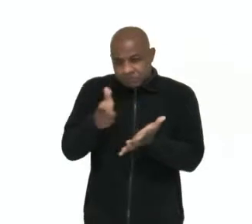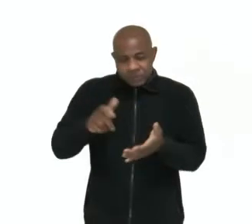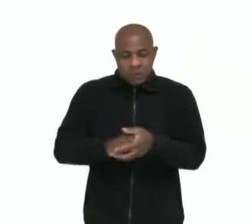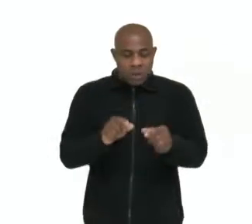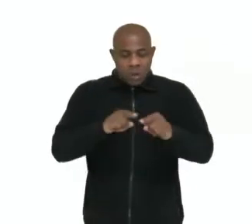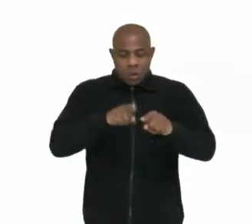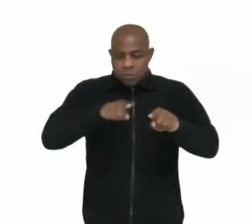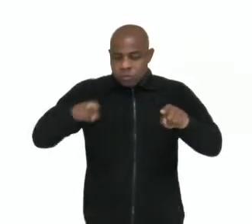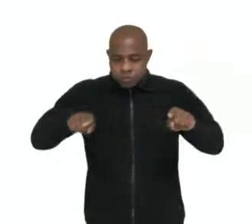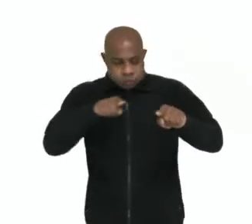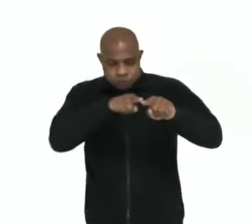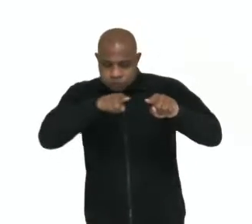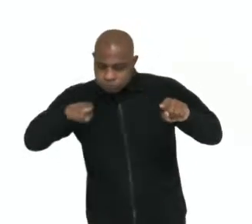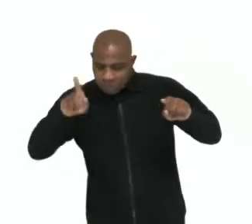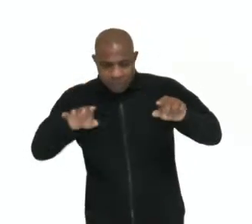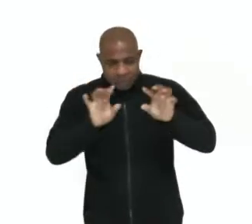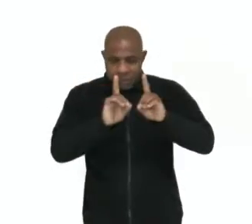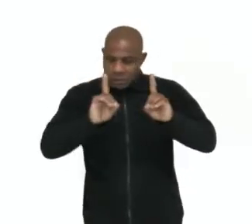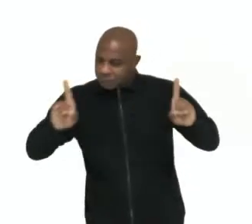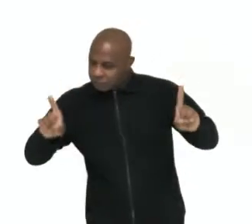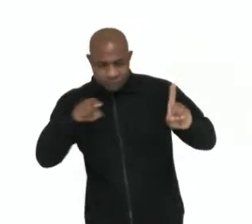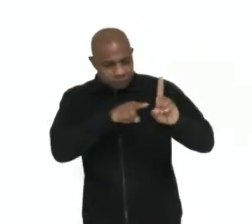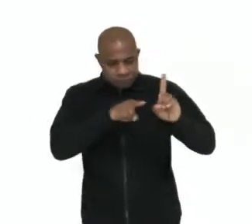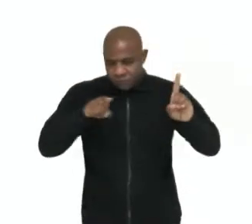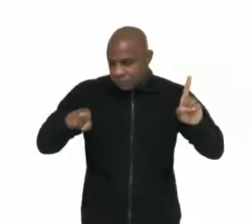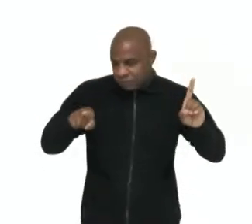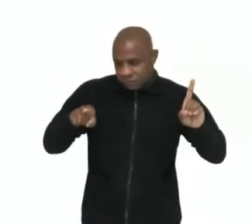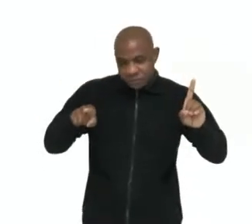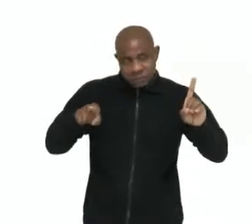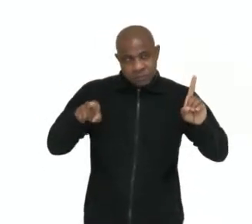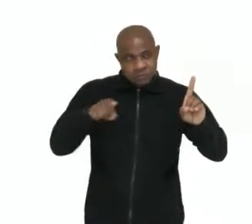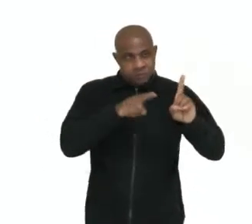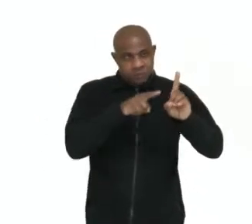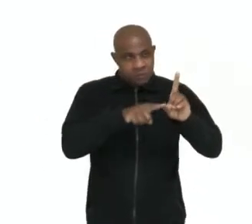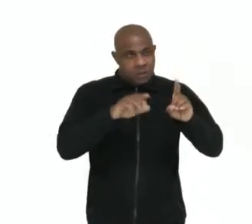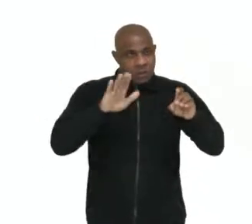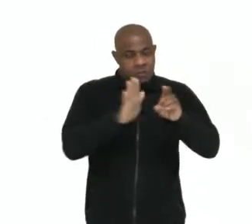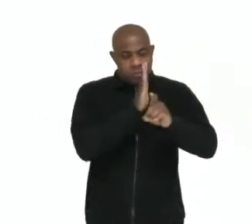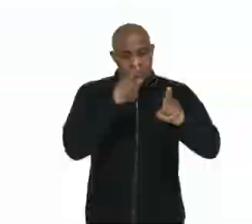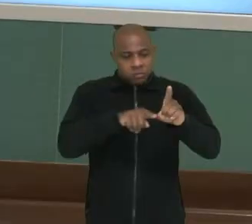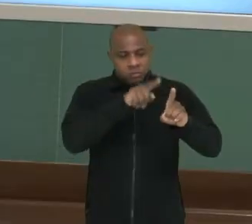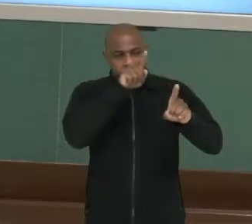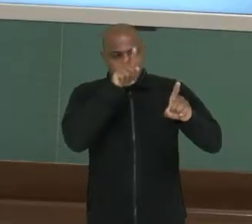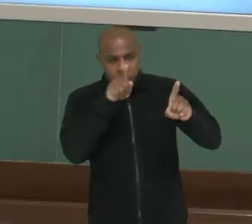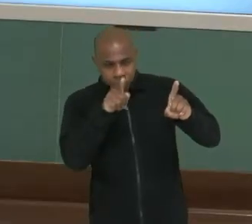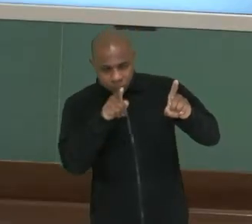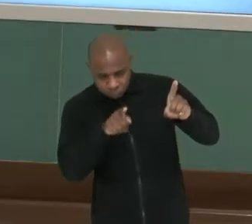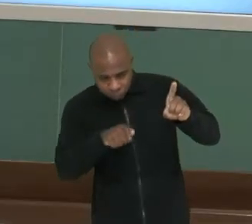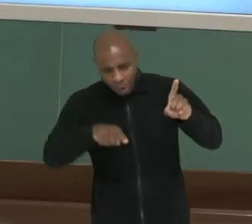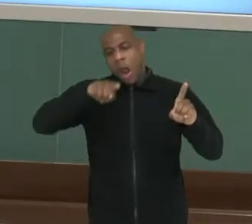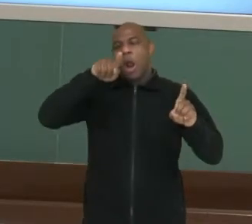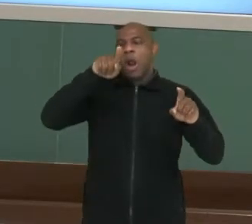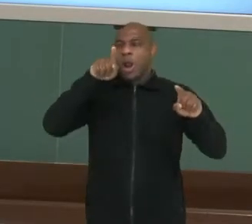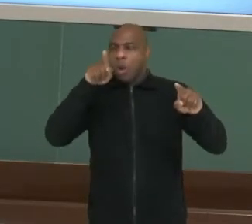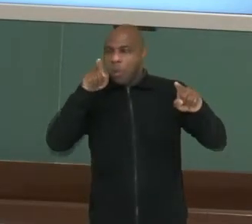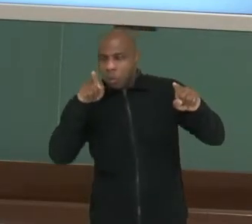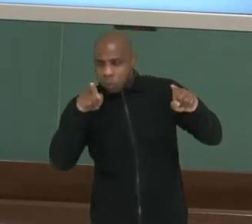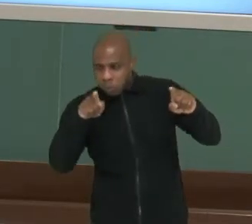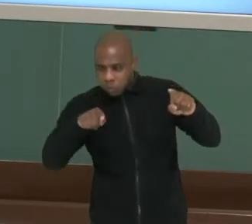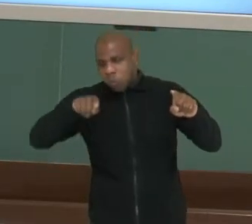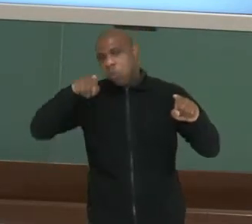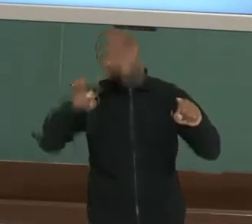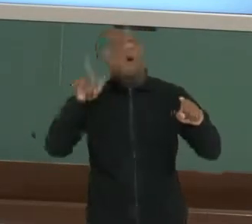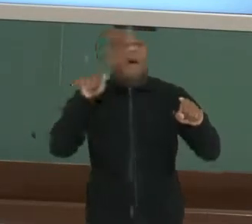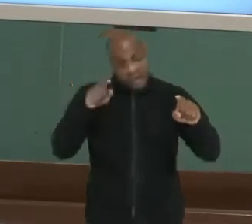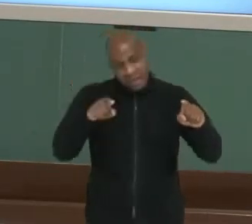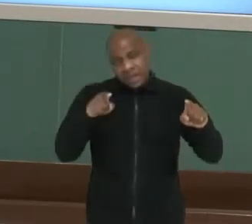de onda é uma distância que compreende uma crista cheia mais um vale cheio. Isso é o que nós chamamos de comprimento